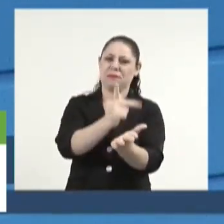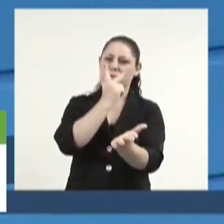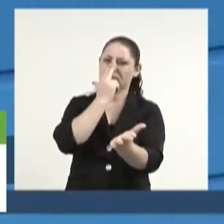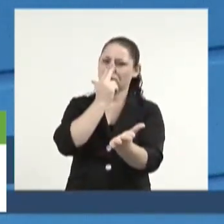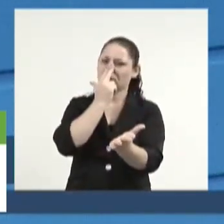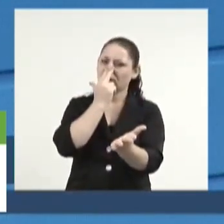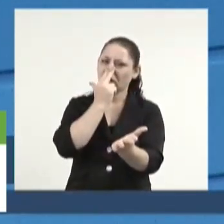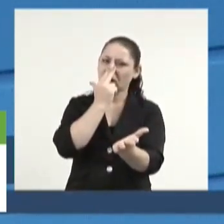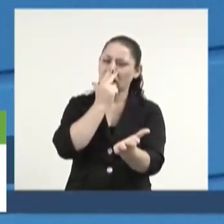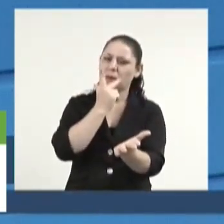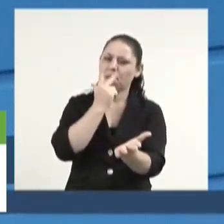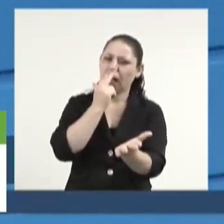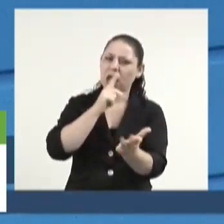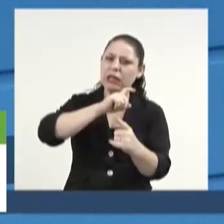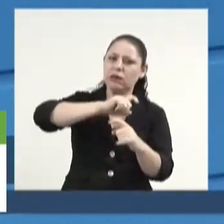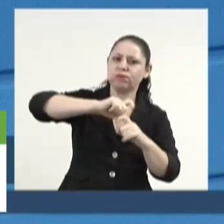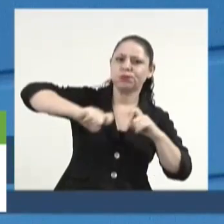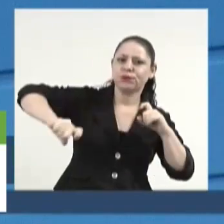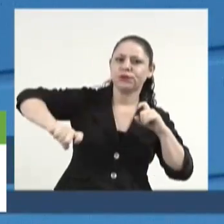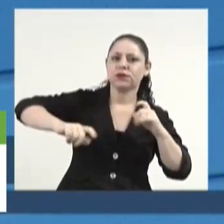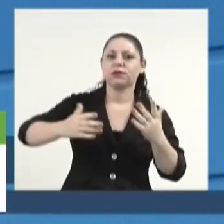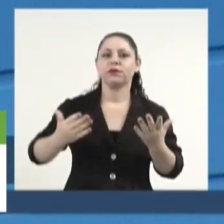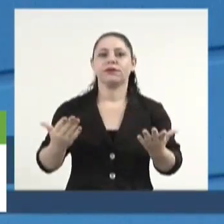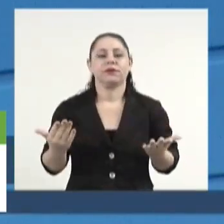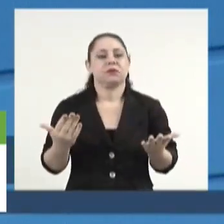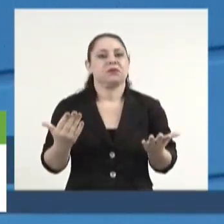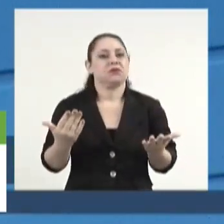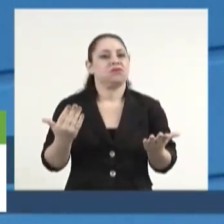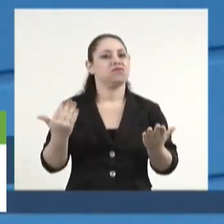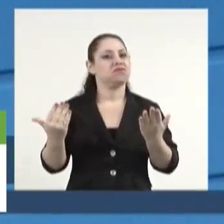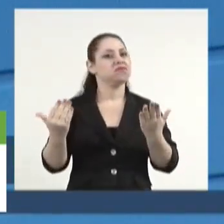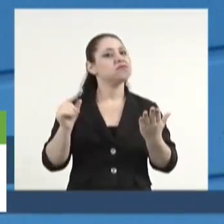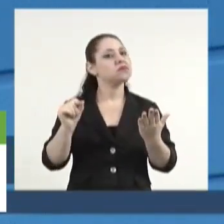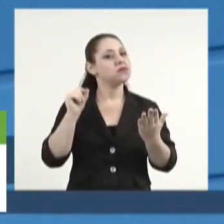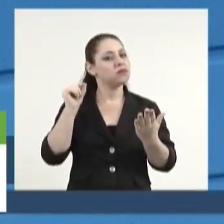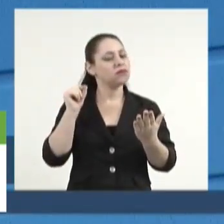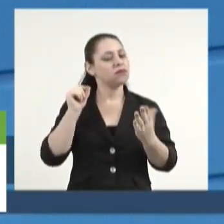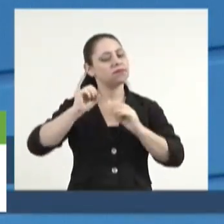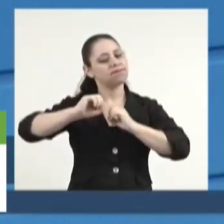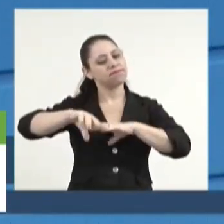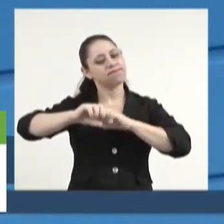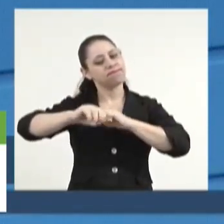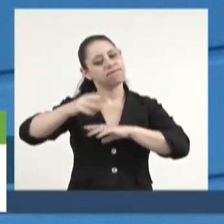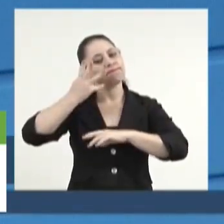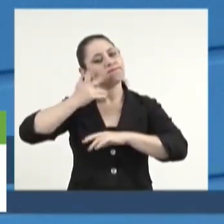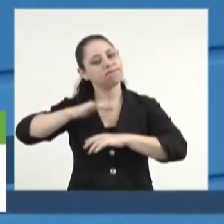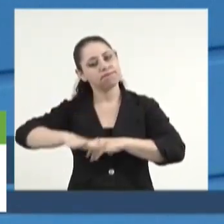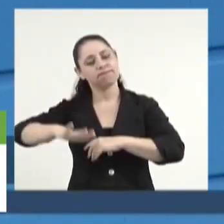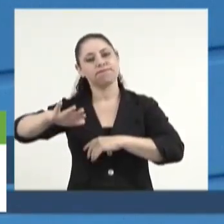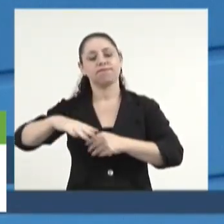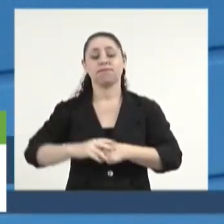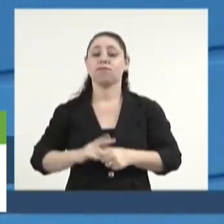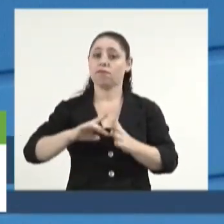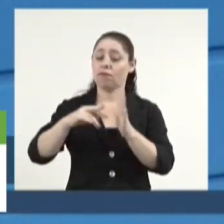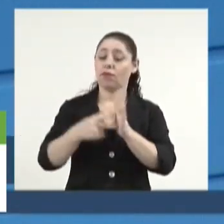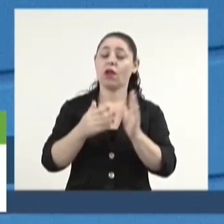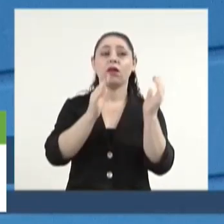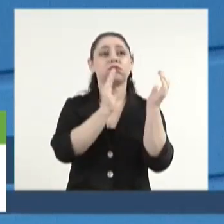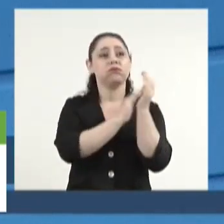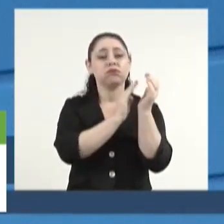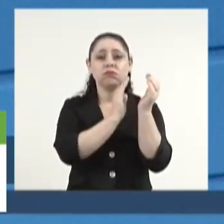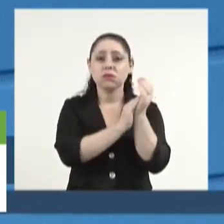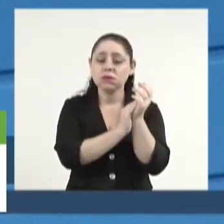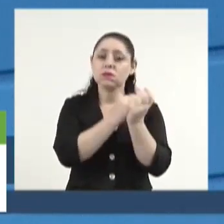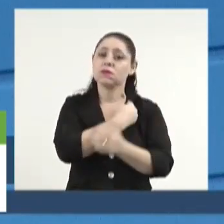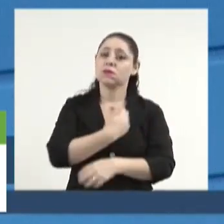para contos eróticos do que para um programa didático. E eu quero nesse sentido